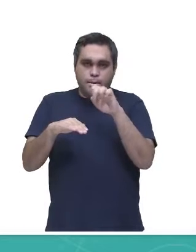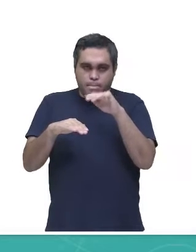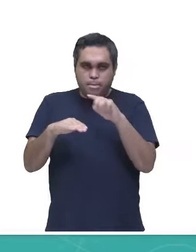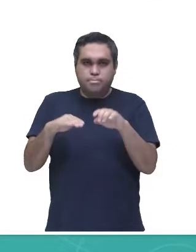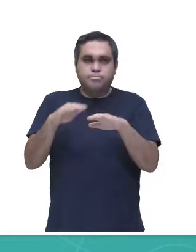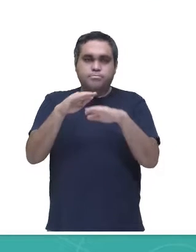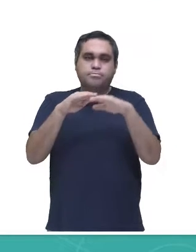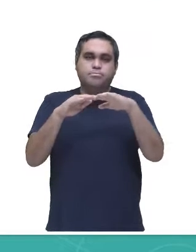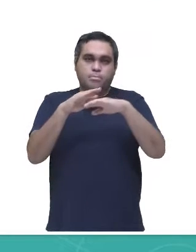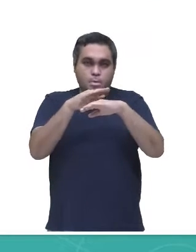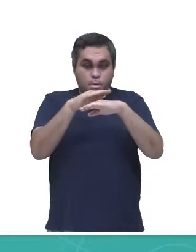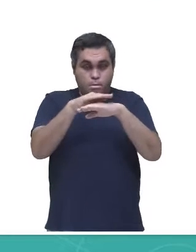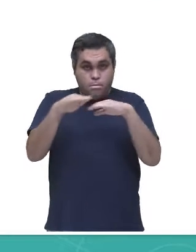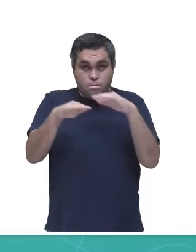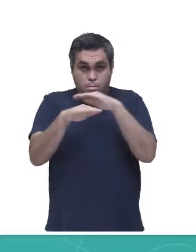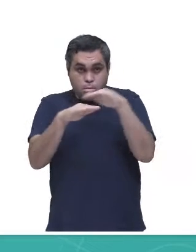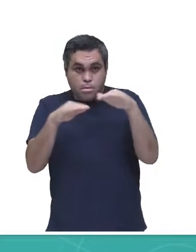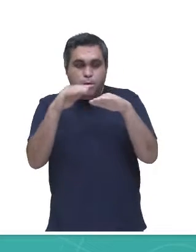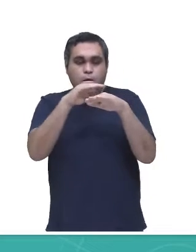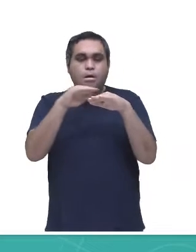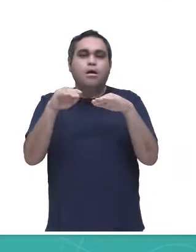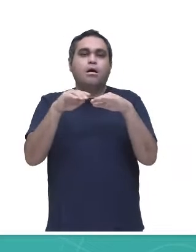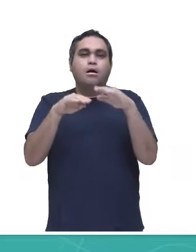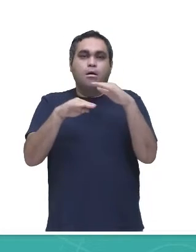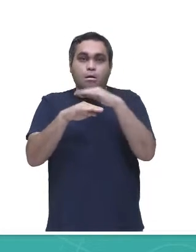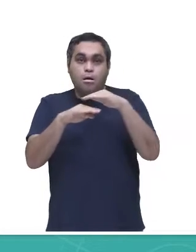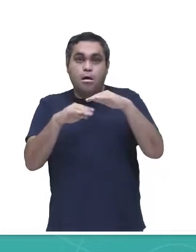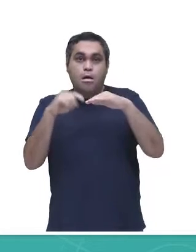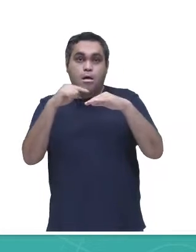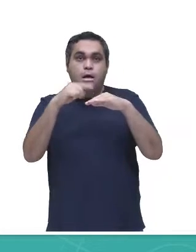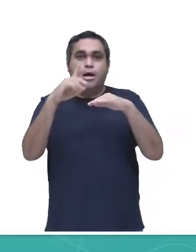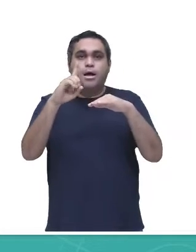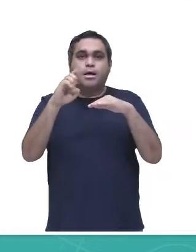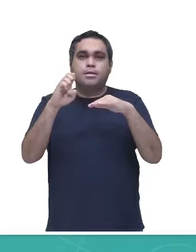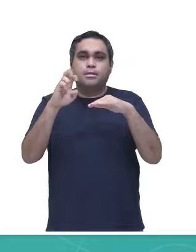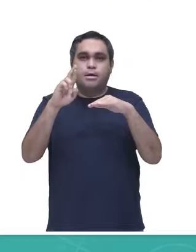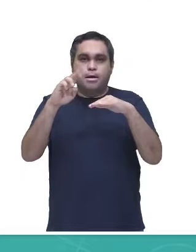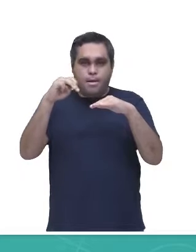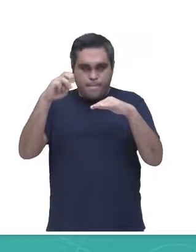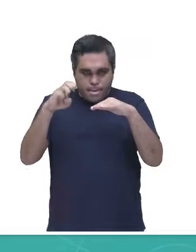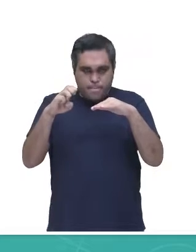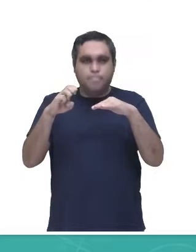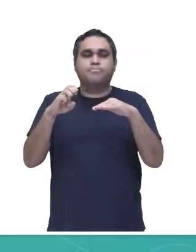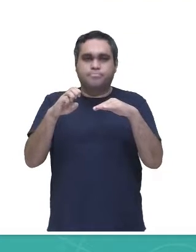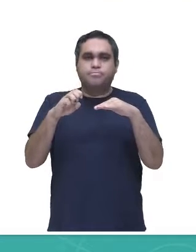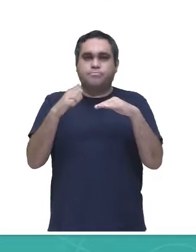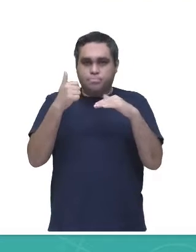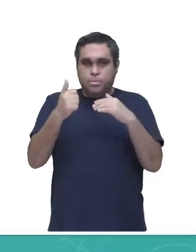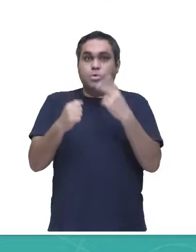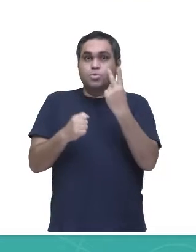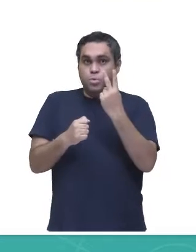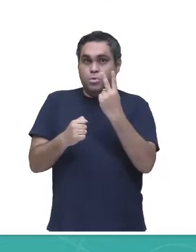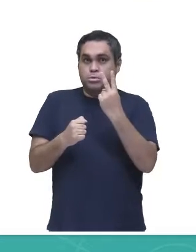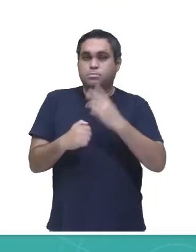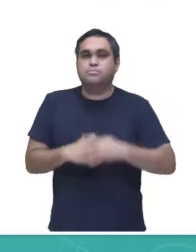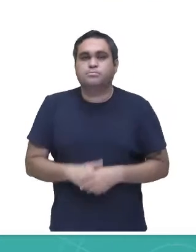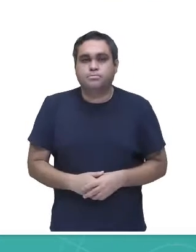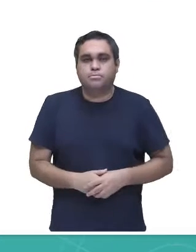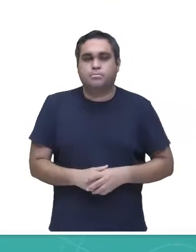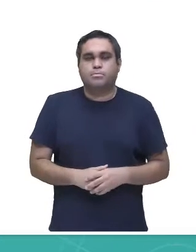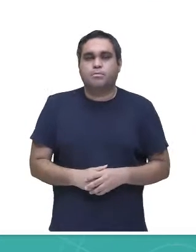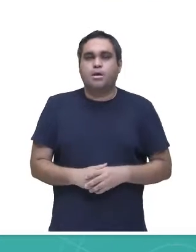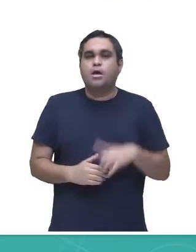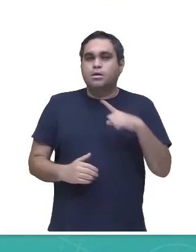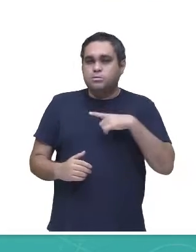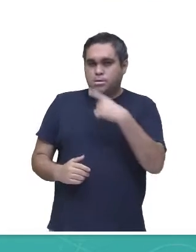a epiderme e a derme são as duas camadas que a gente vai encontrar aí na pele, tá? A gente tem aqui um